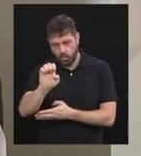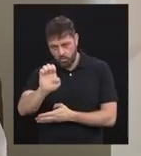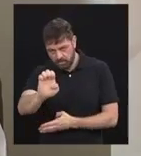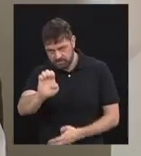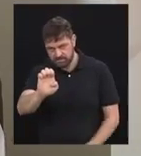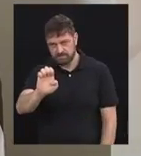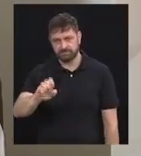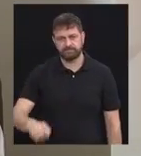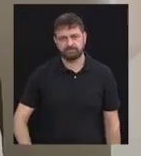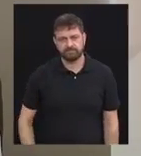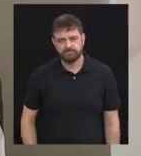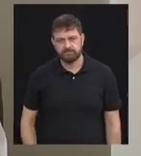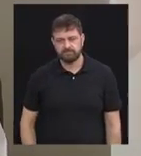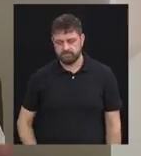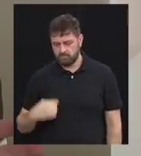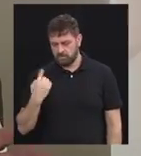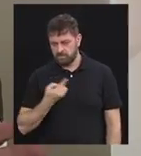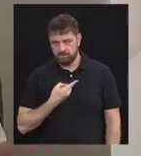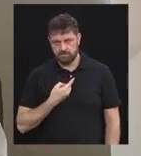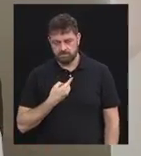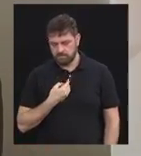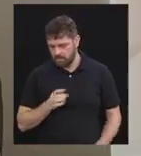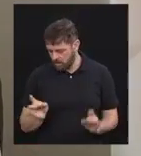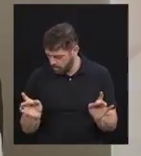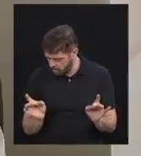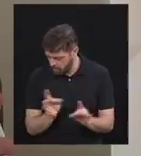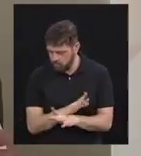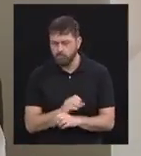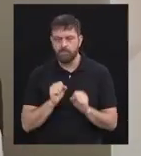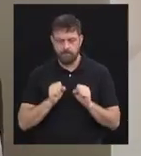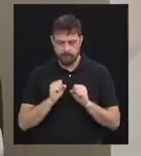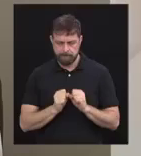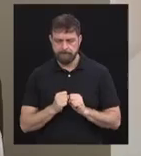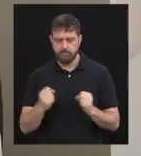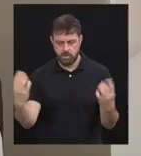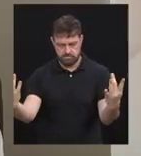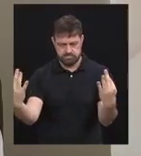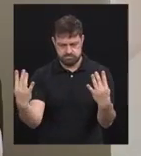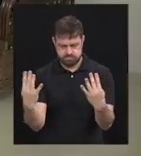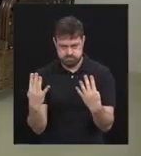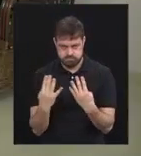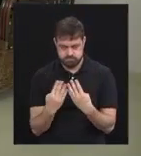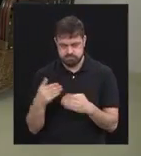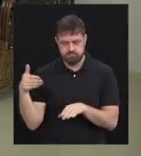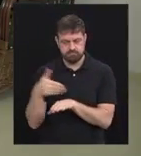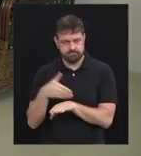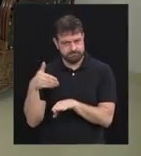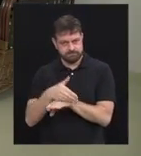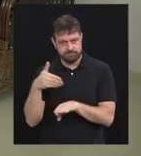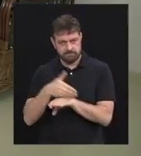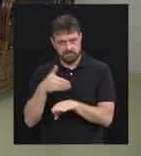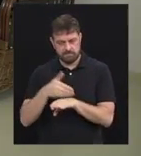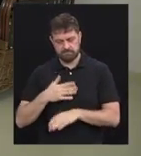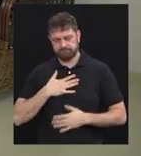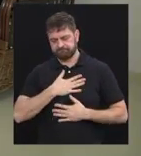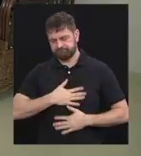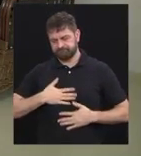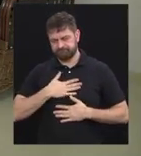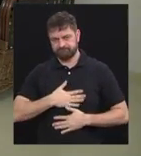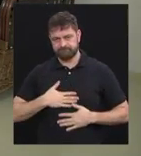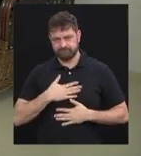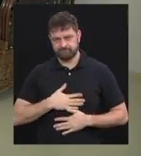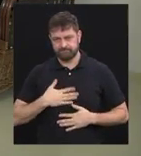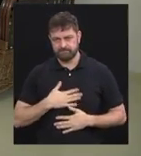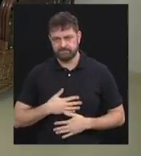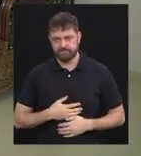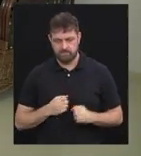contato maior. E estamos aqui de portas abertas para quem quiser participar. Vai ser uma grande honra para todos nós. Não